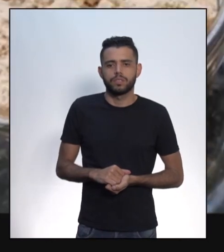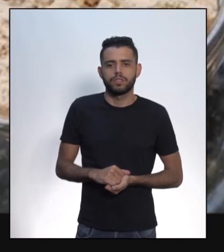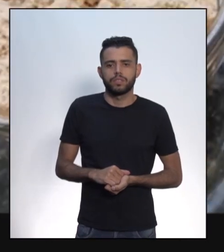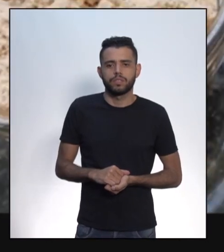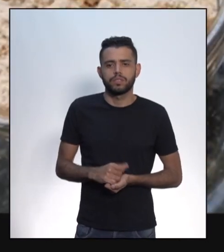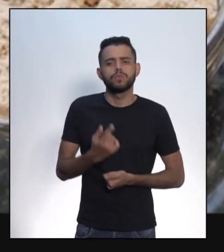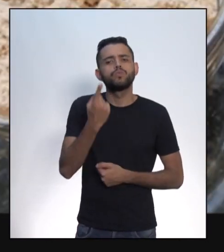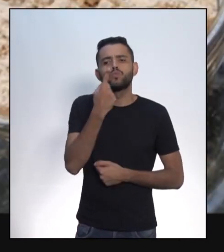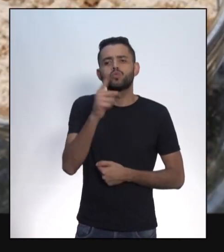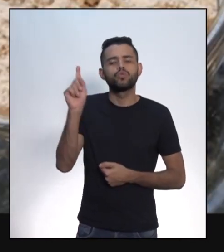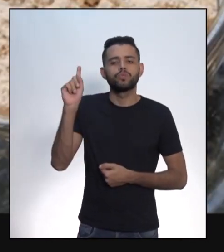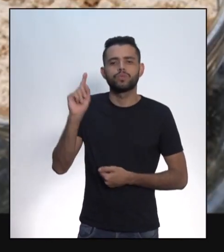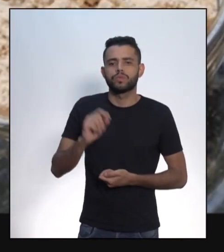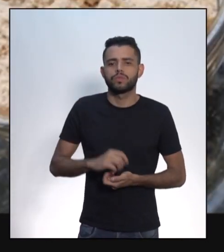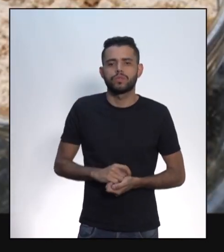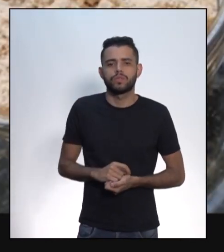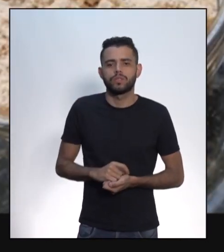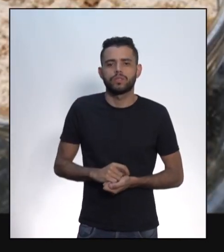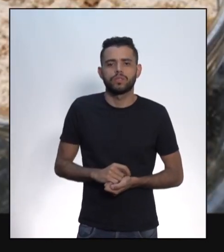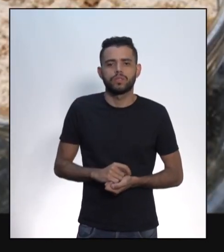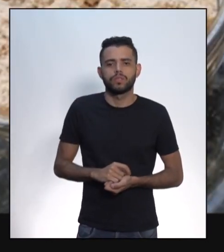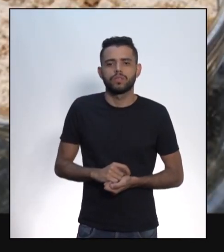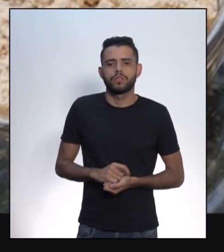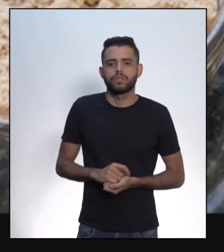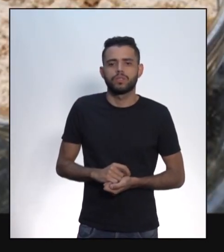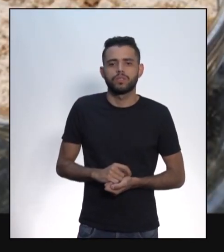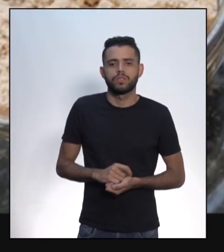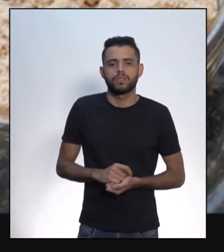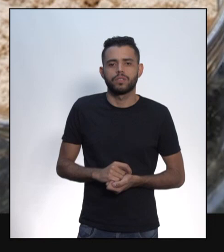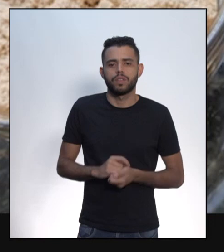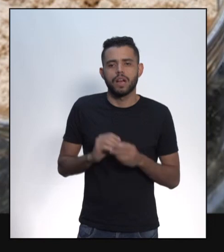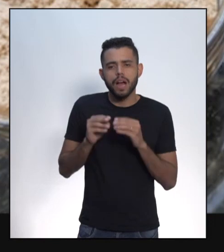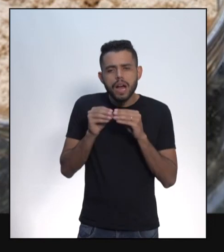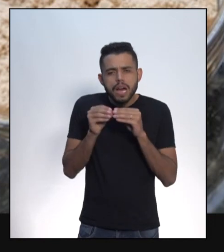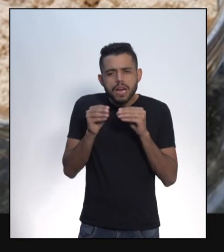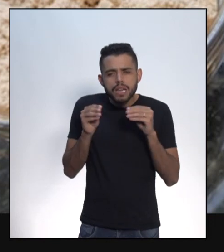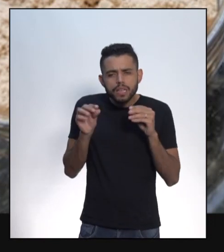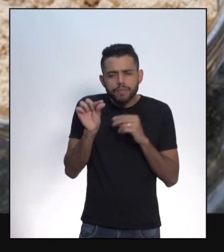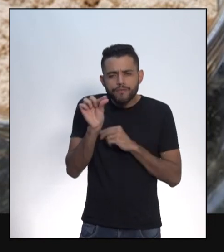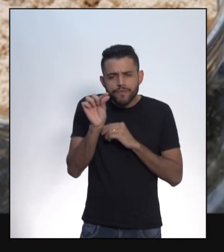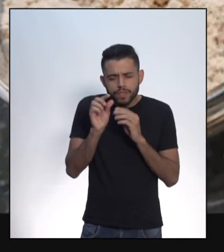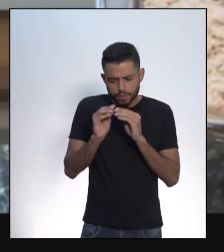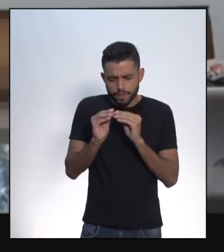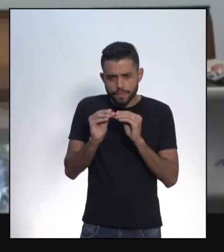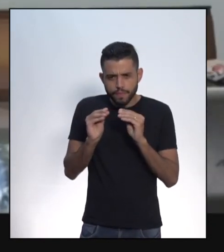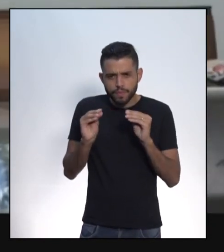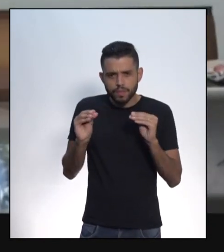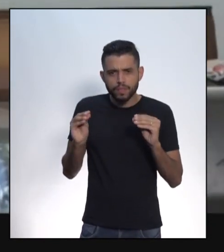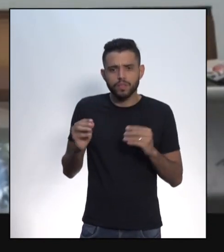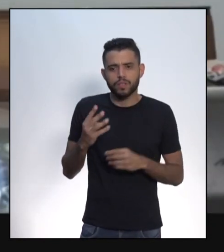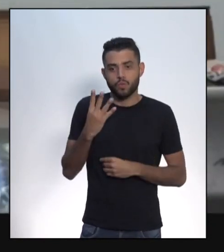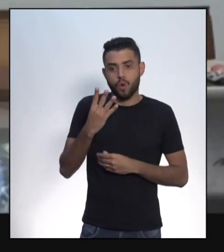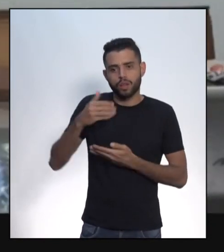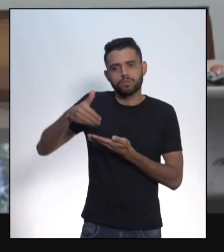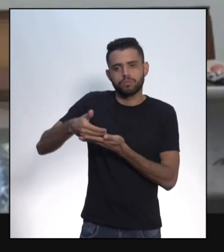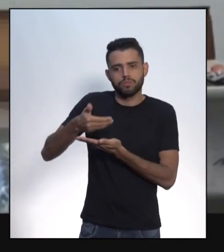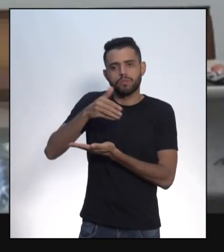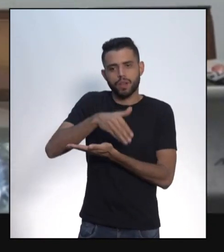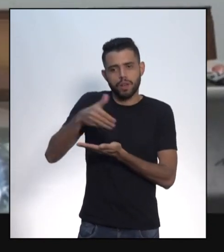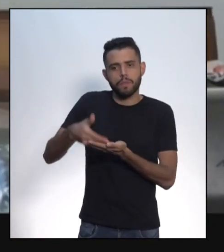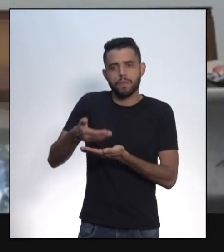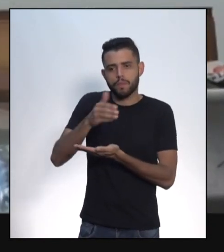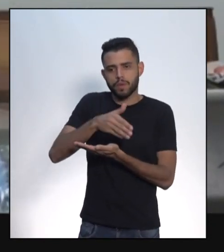E por último, iremos colocar... Por último não, né? A areia fina, 4 colheres.